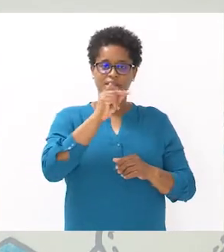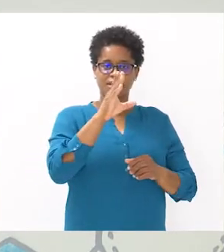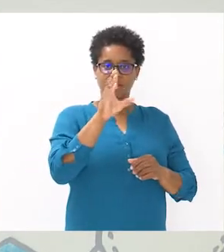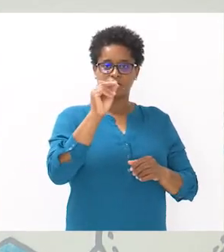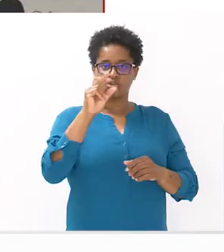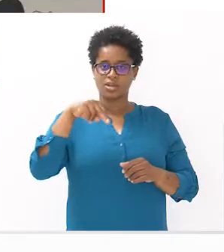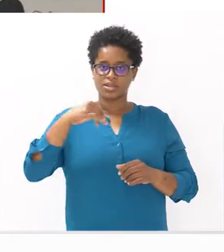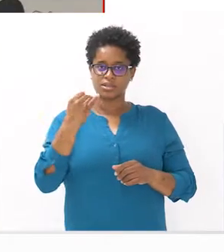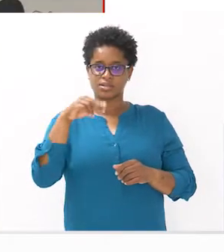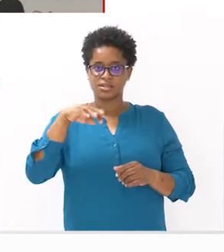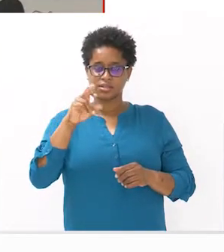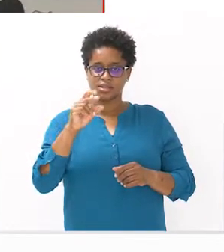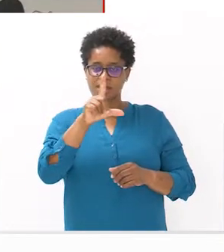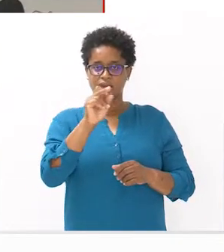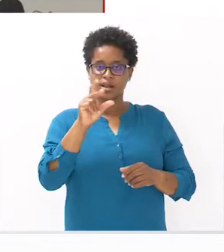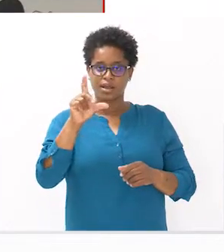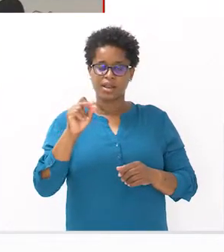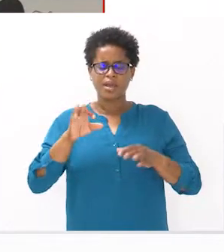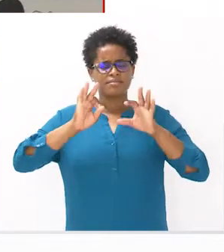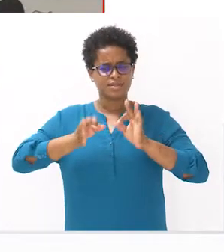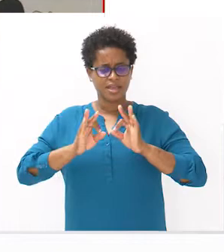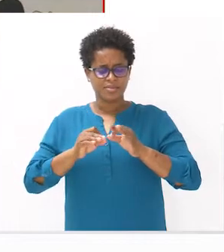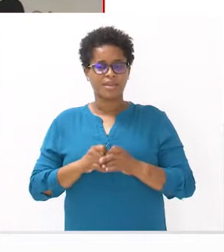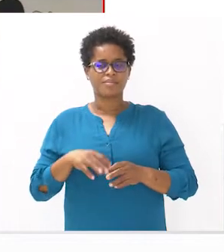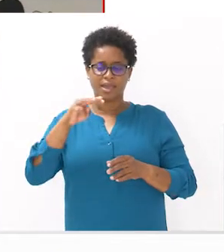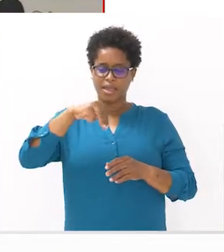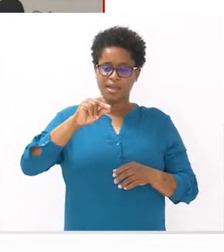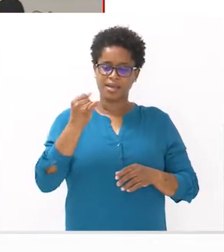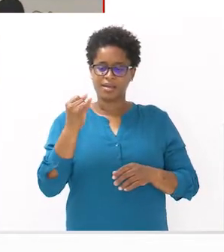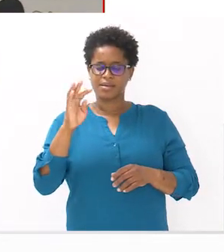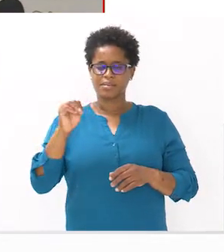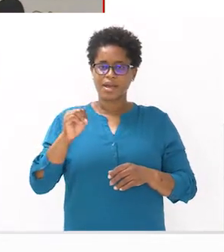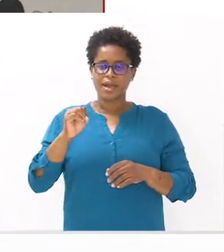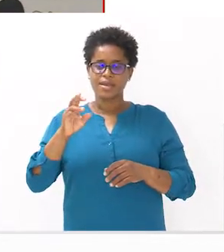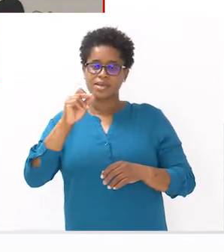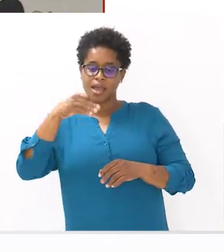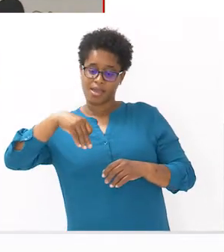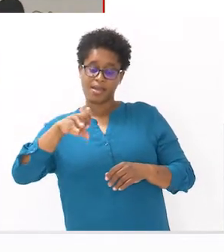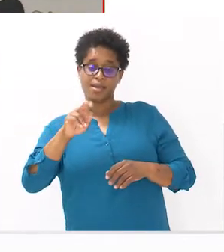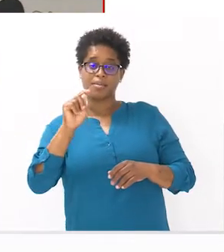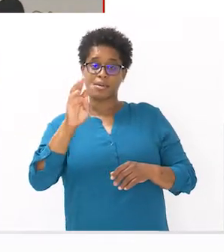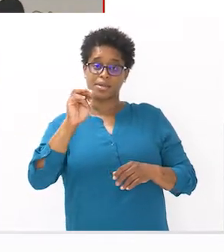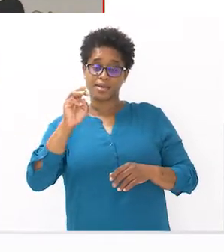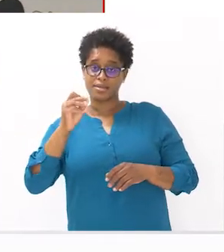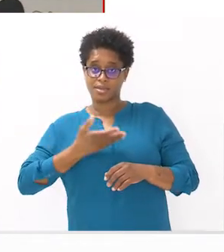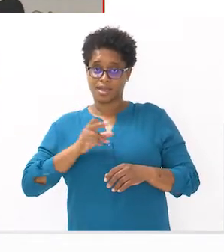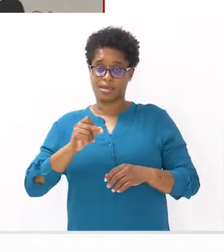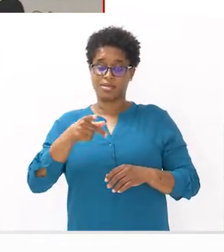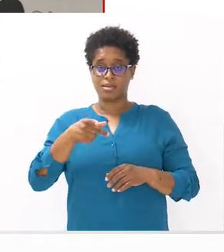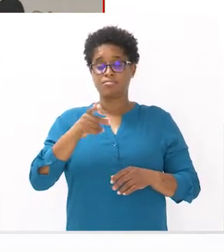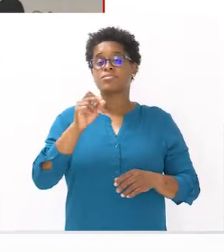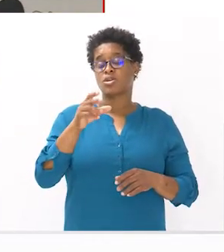Lalá é sempre a mais apressada. Apressada é um adjetivo que